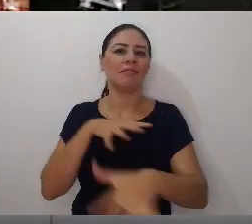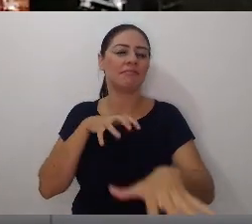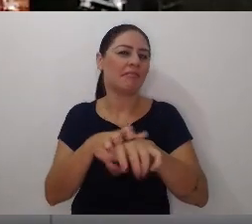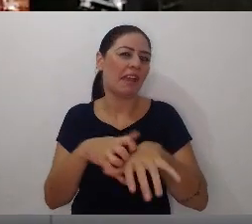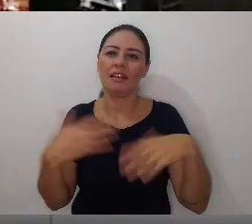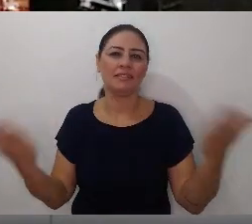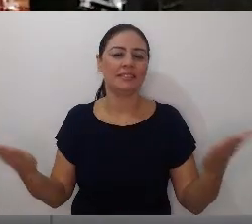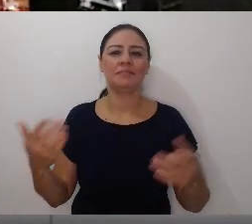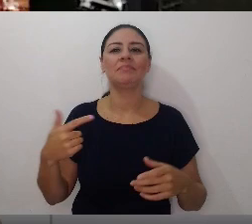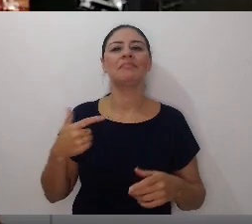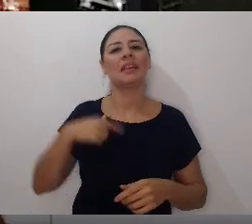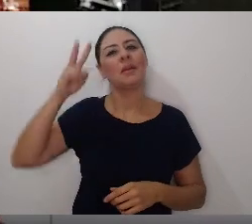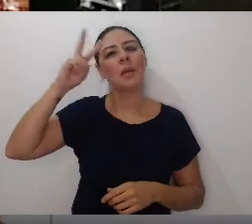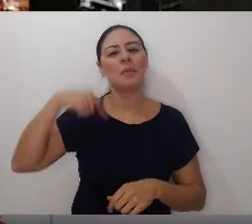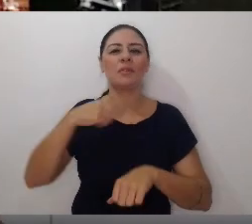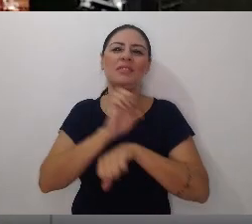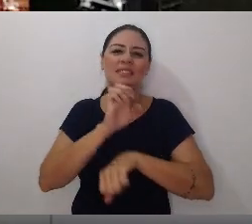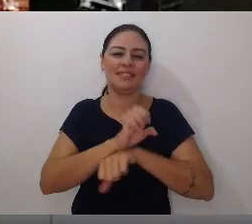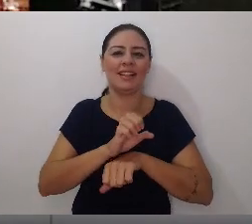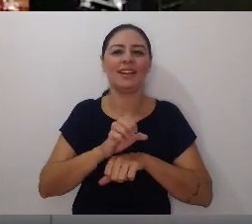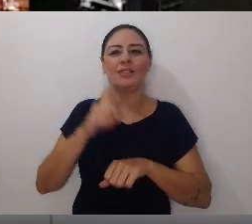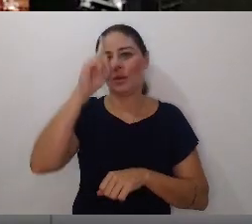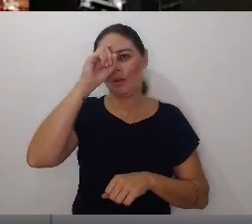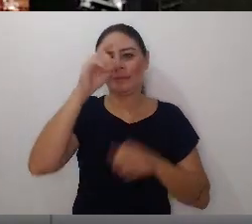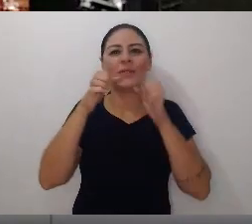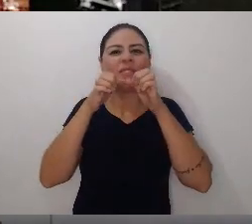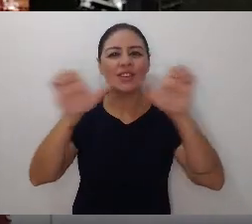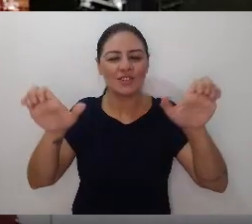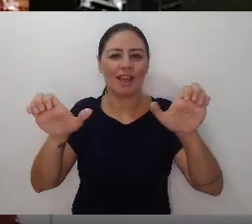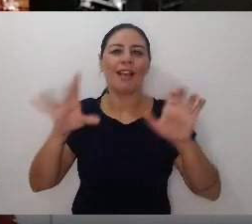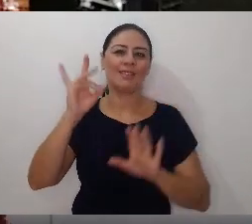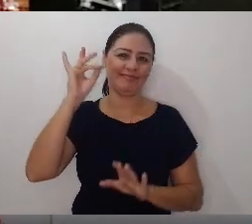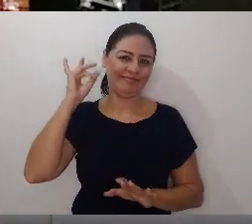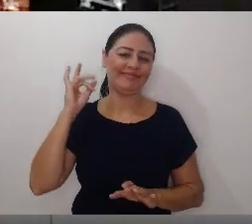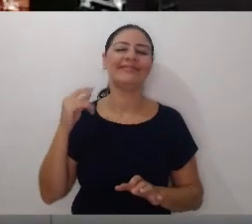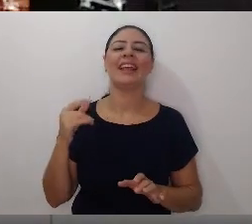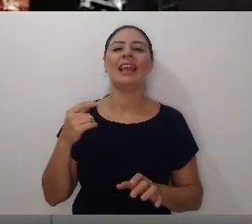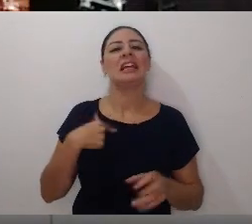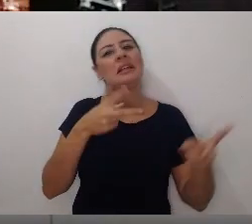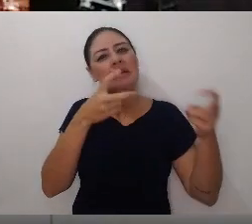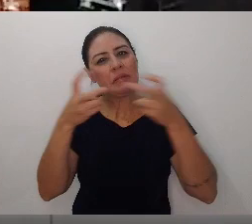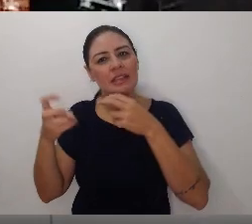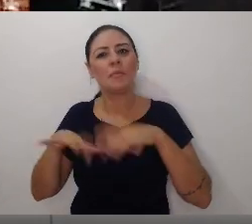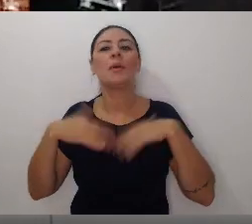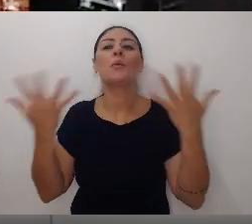os acidentes. Quando eu fiz residência em 2003, 2004, no Hospital Evangélico, que hoje é o Hospital